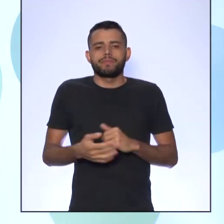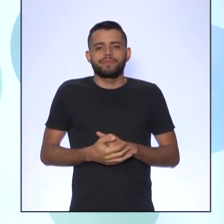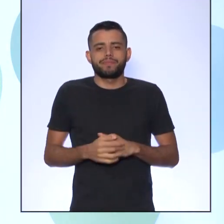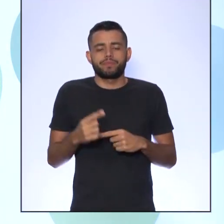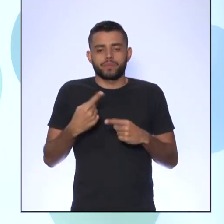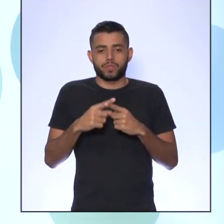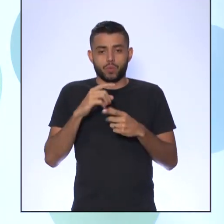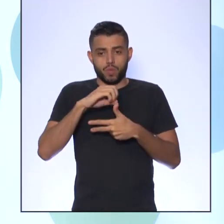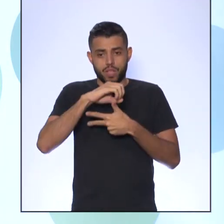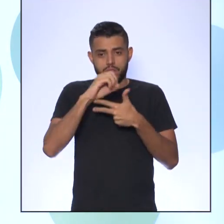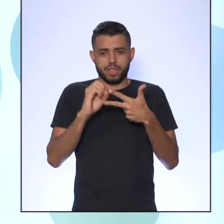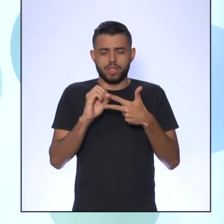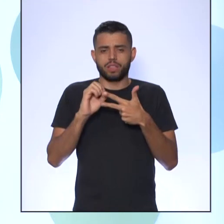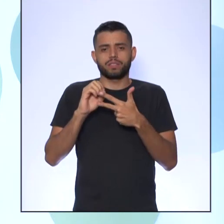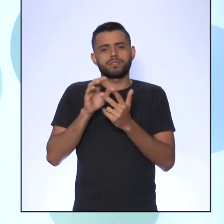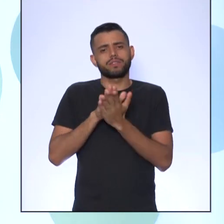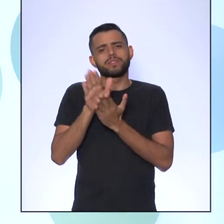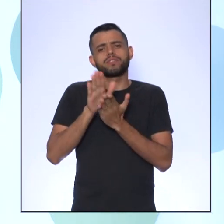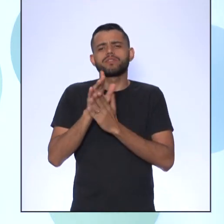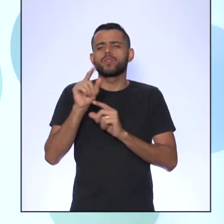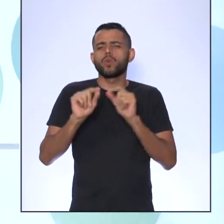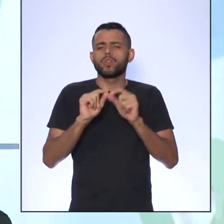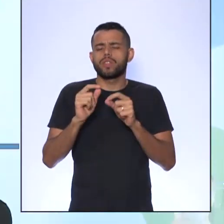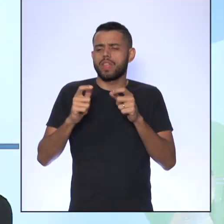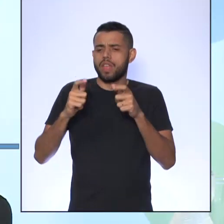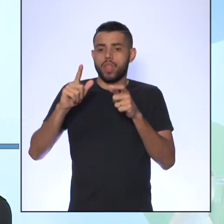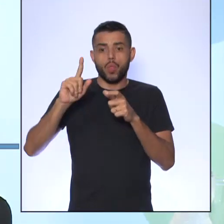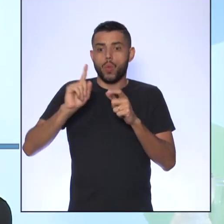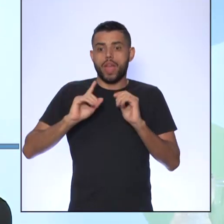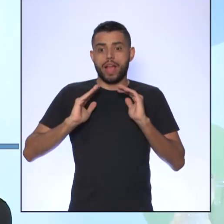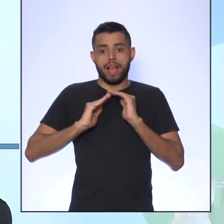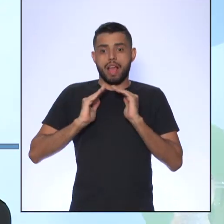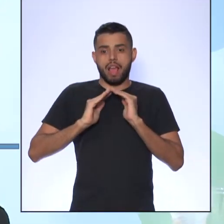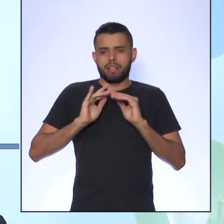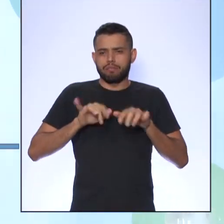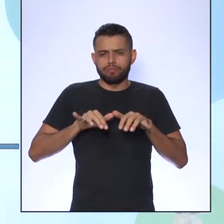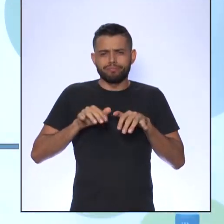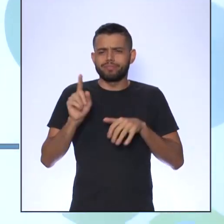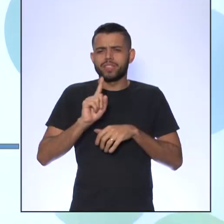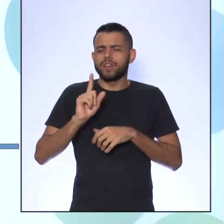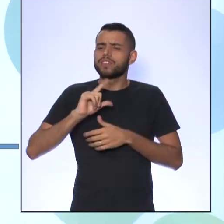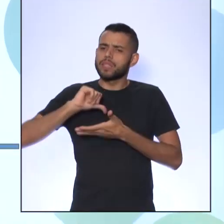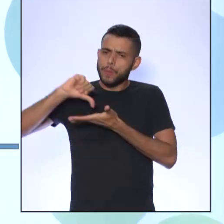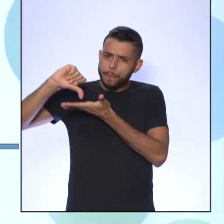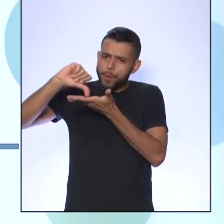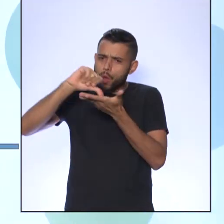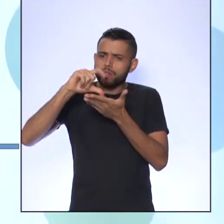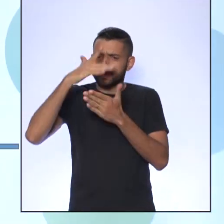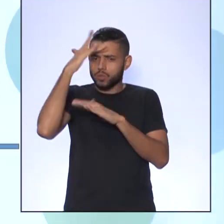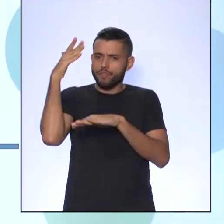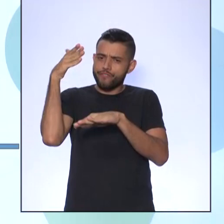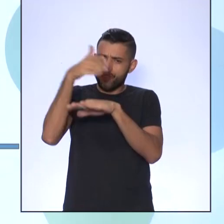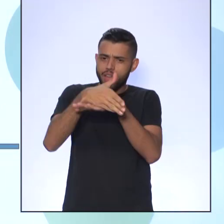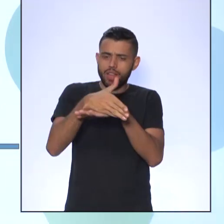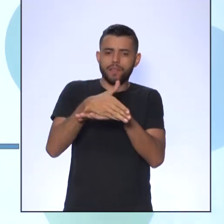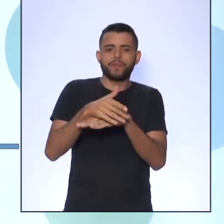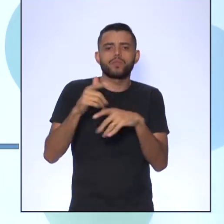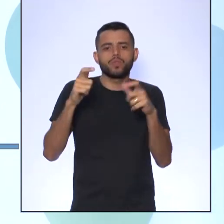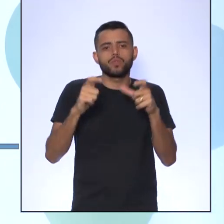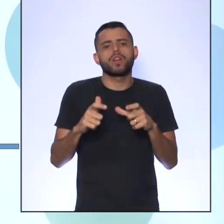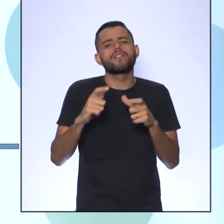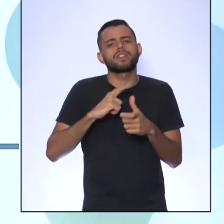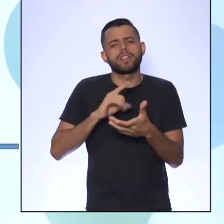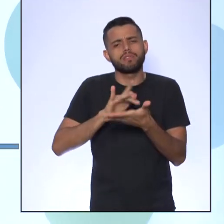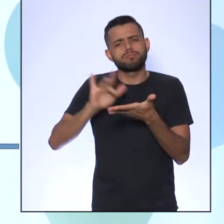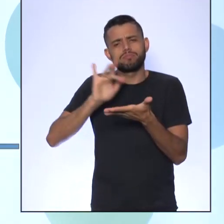será aplicado em polos de aplicação. Então, não é que o aluno vai fazer, né, ele vai se dirigir a um polo de aplicação e lá vai estar o